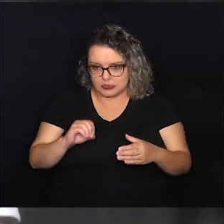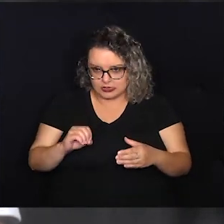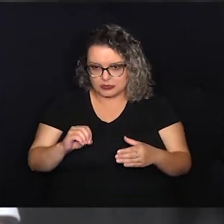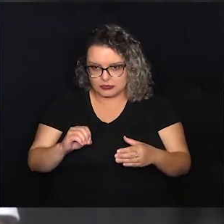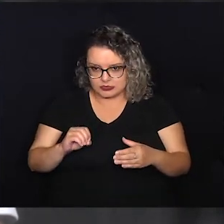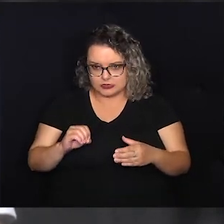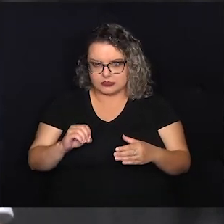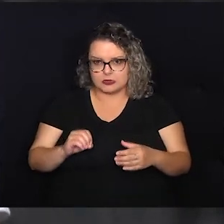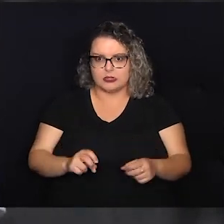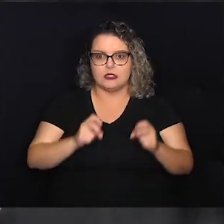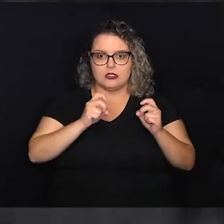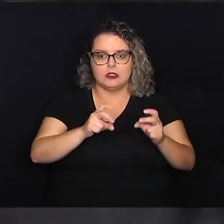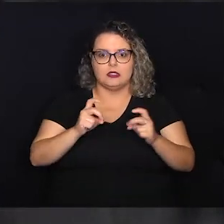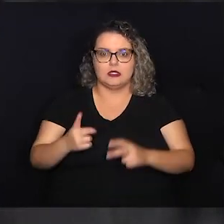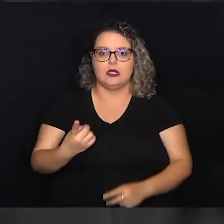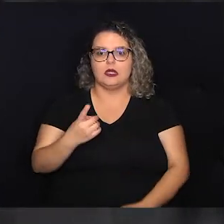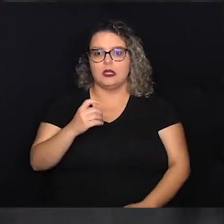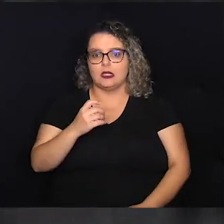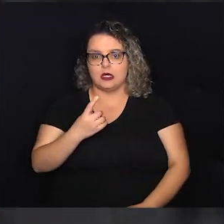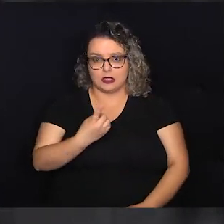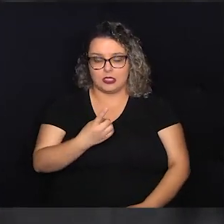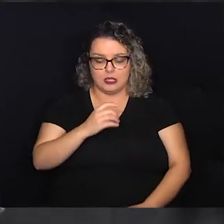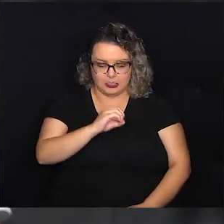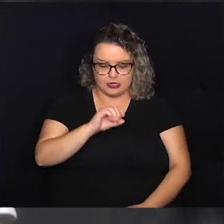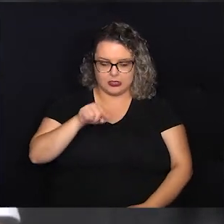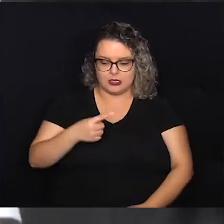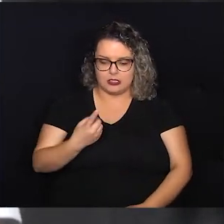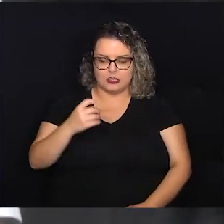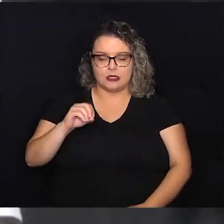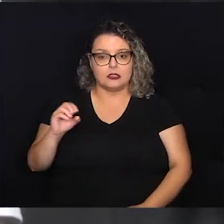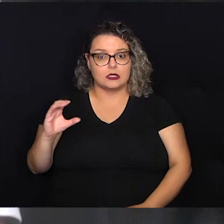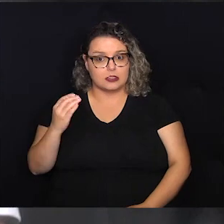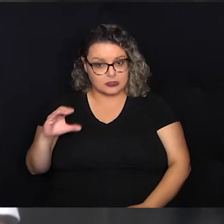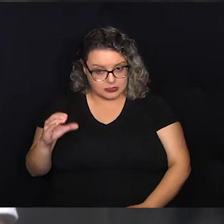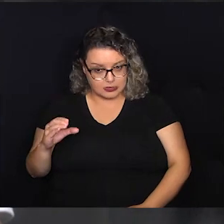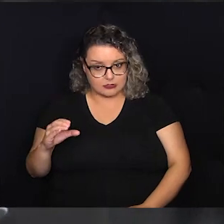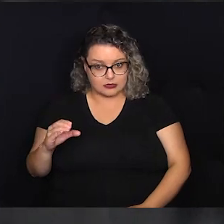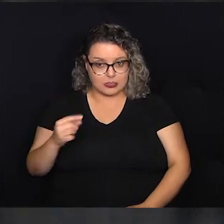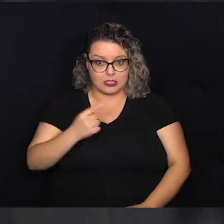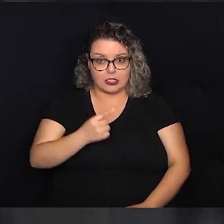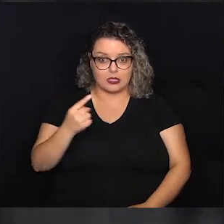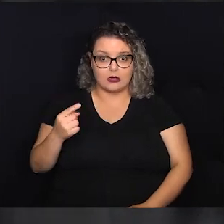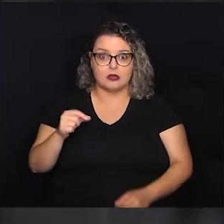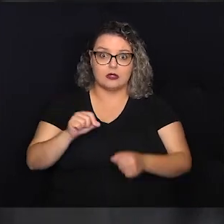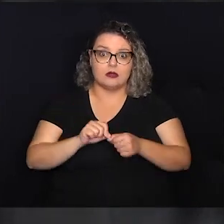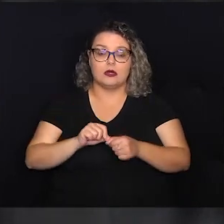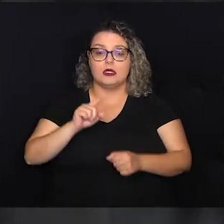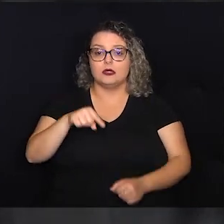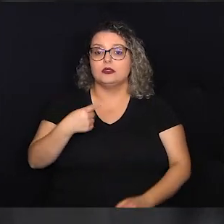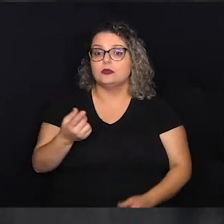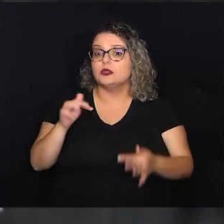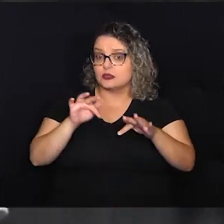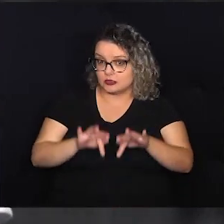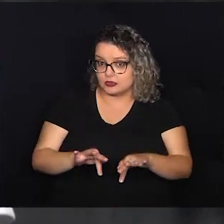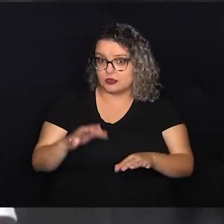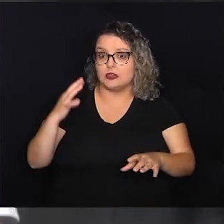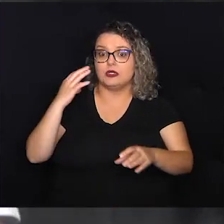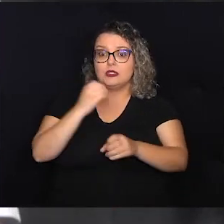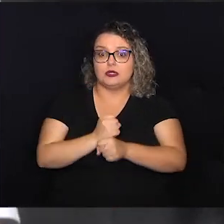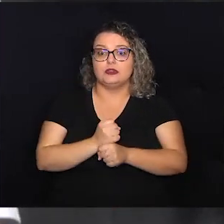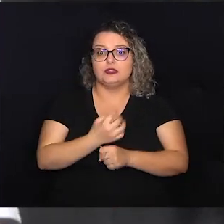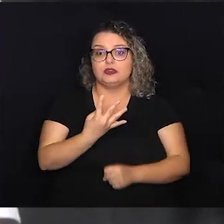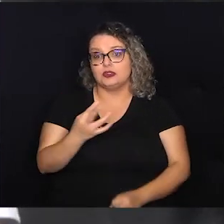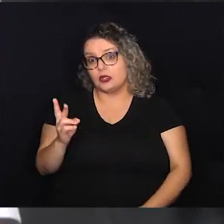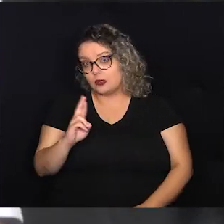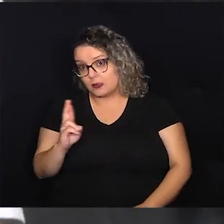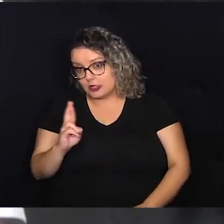fez 20 pacotes com 10 pães e saiu para vender a R$10, a 10 centavos cada pães,